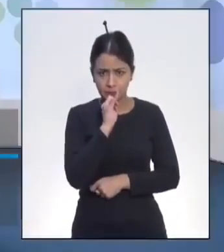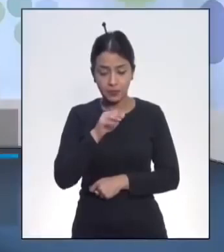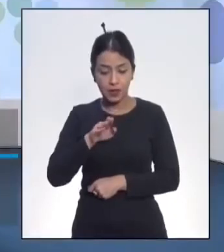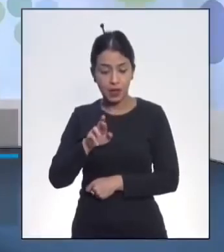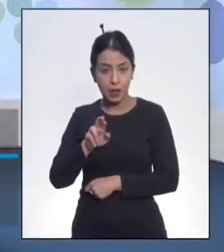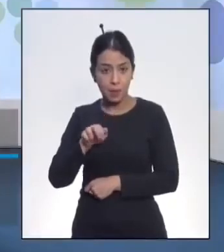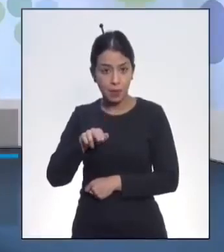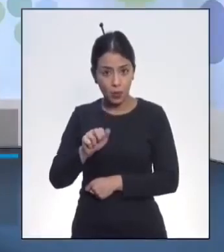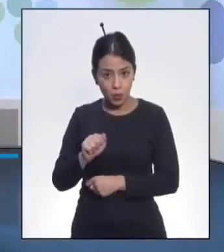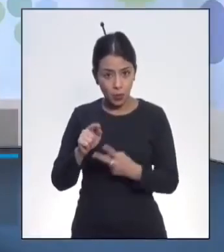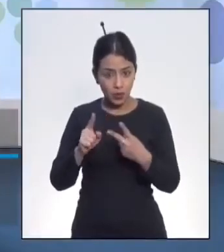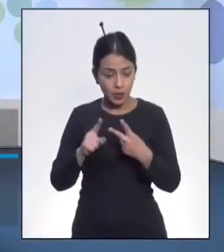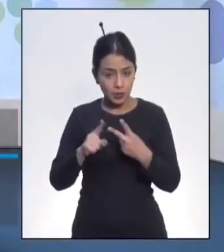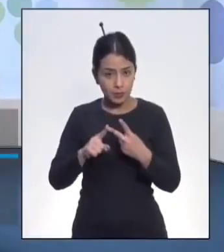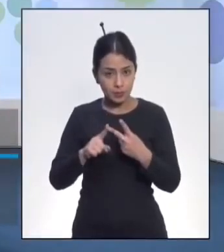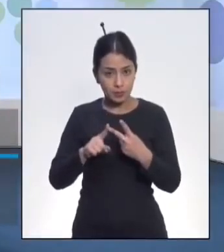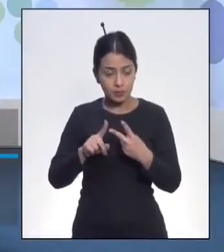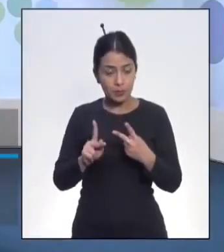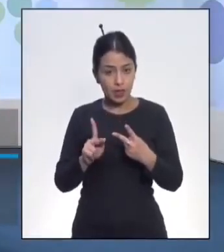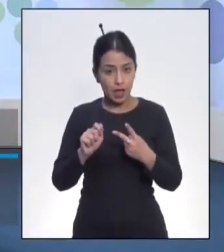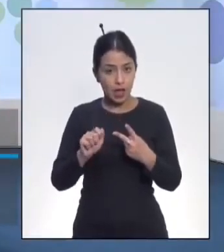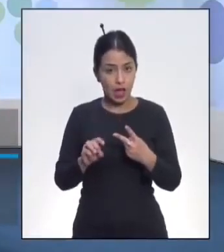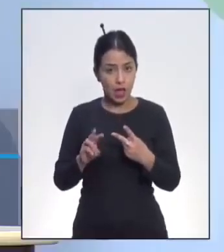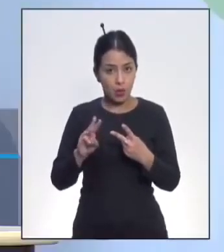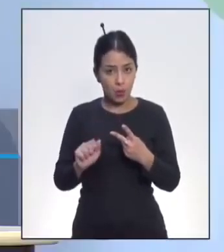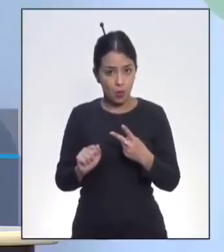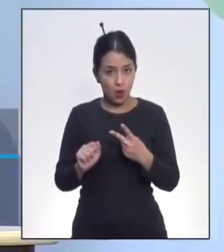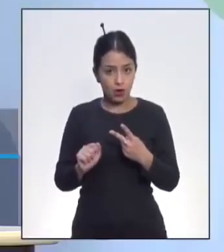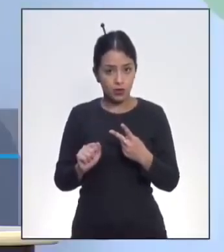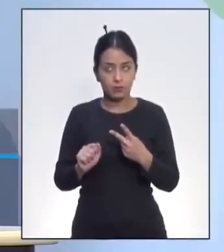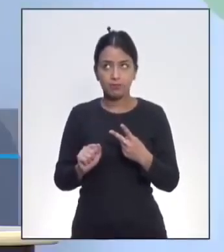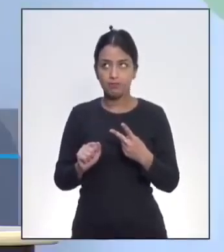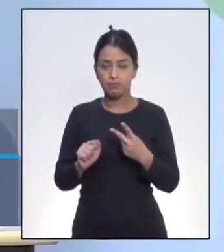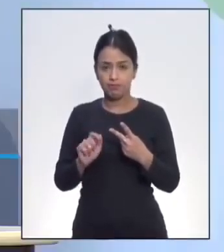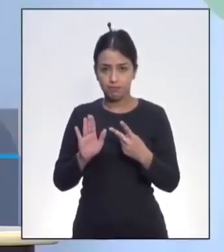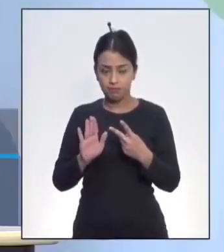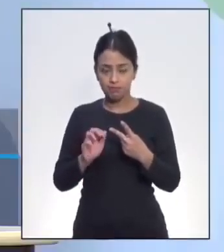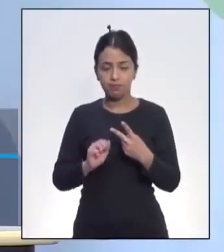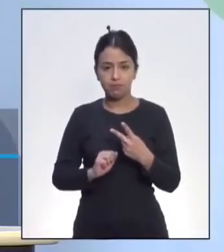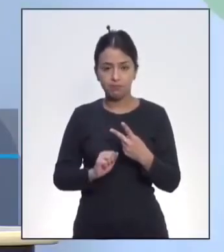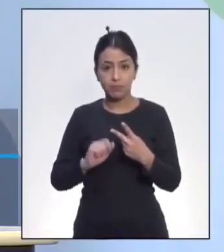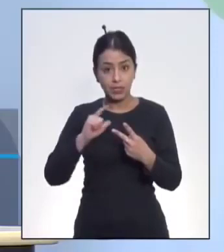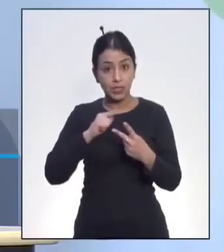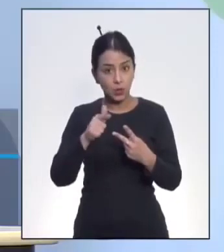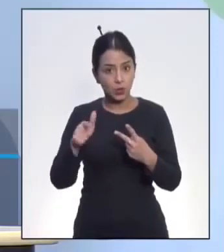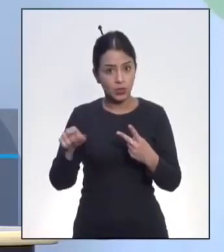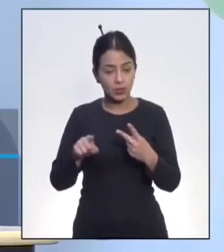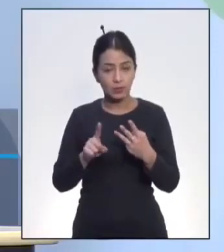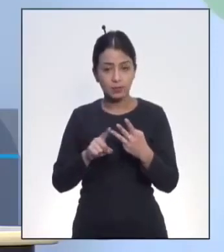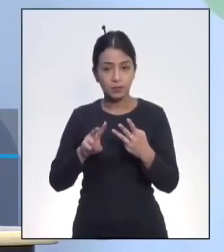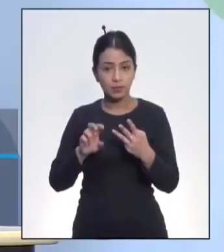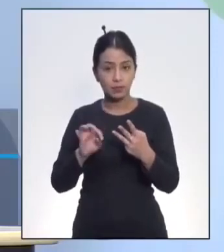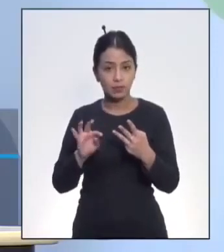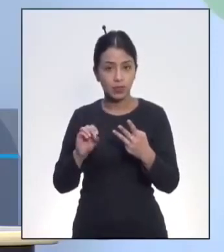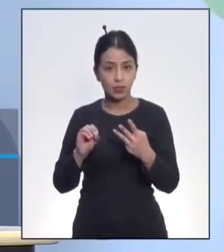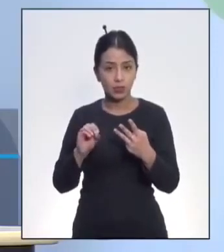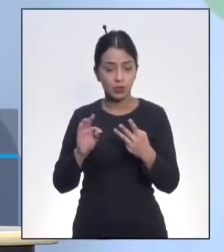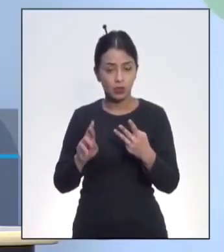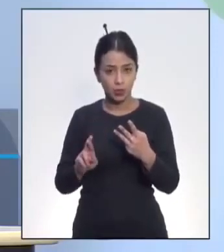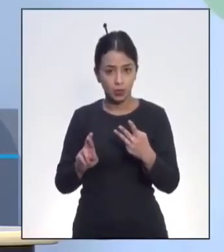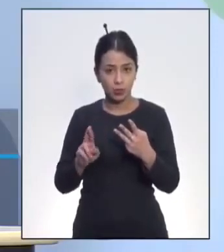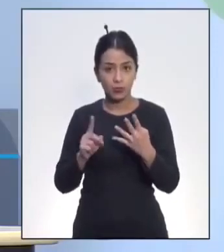dos Santos, o Cauã, quem mais? Eu tenho mais aqui. O Victor,